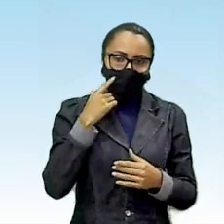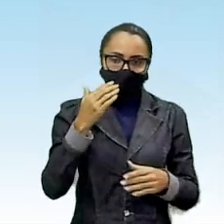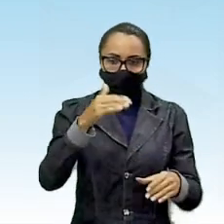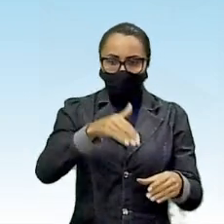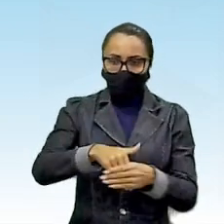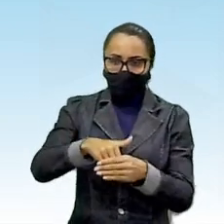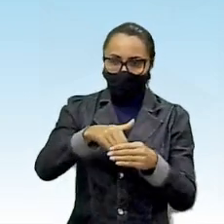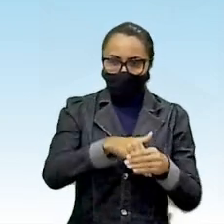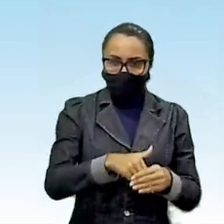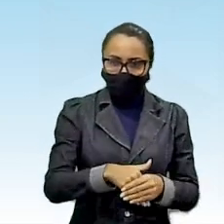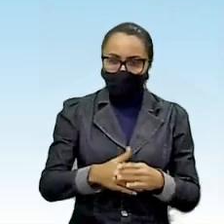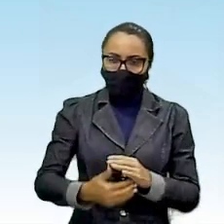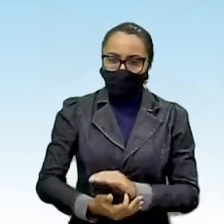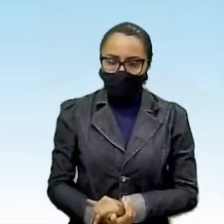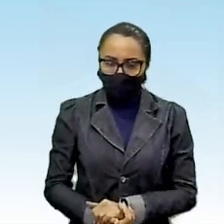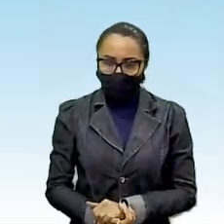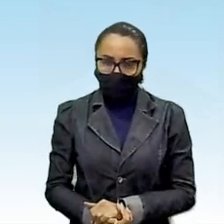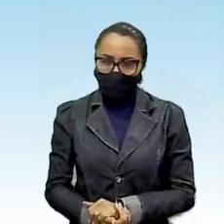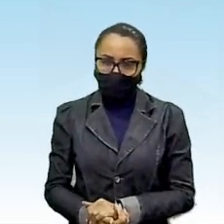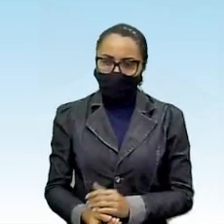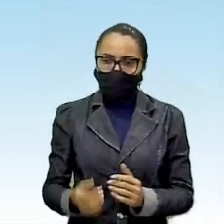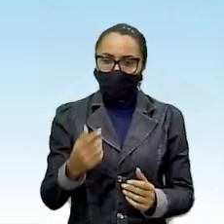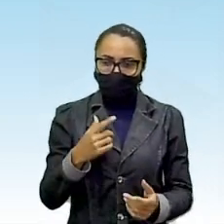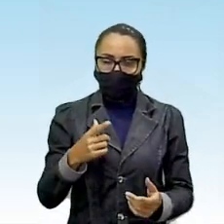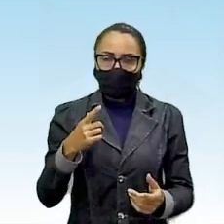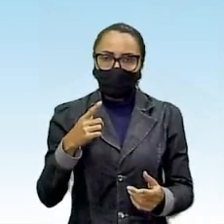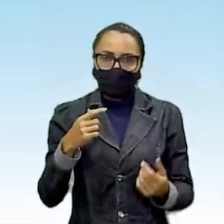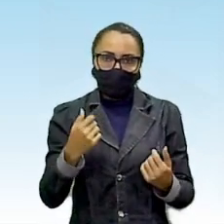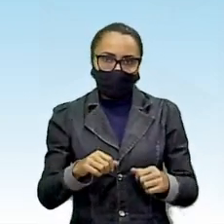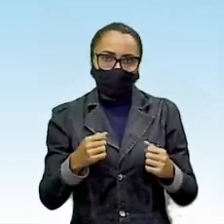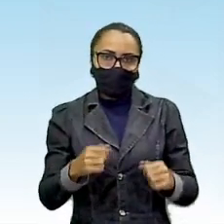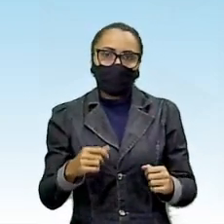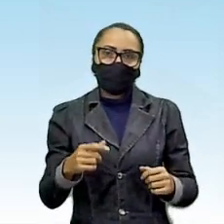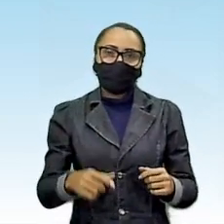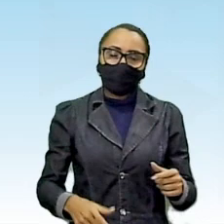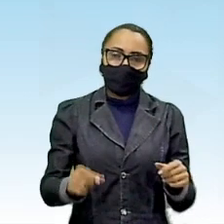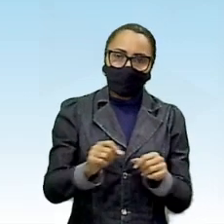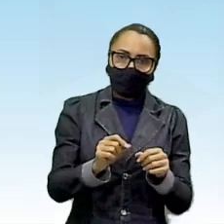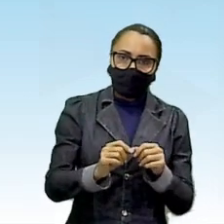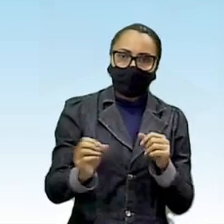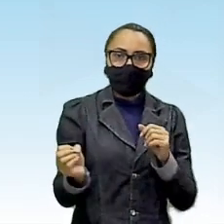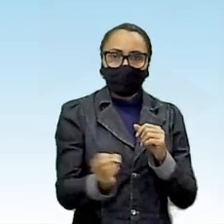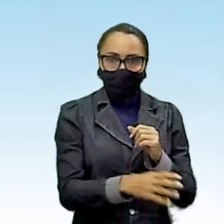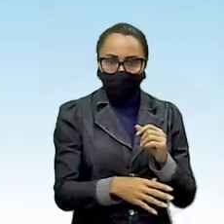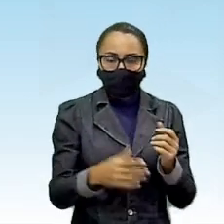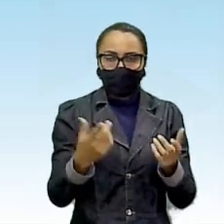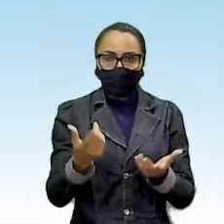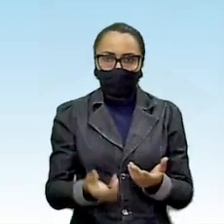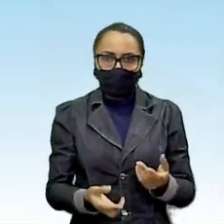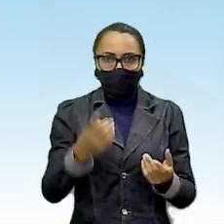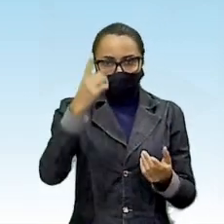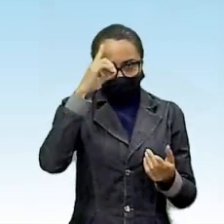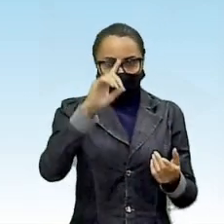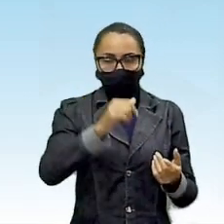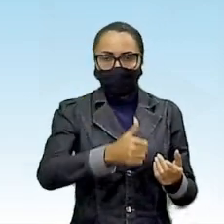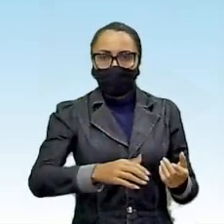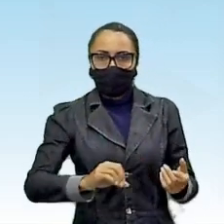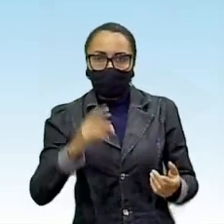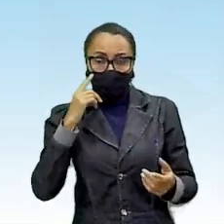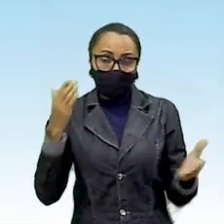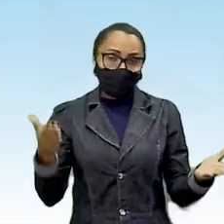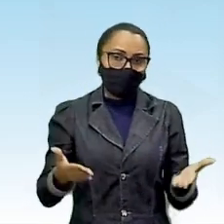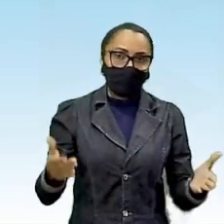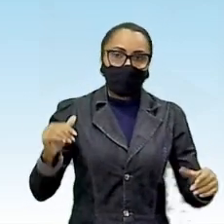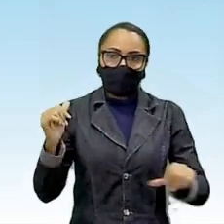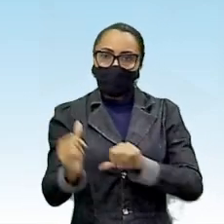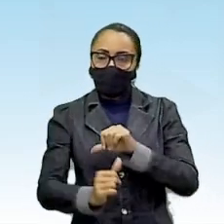eleição, a CIPA ela teria que ser refeita, né, a eleição em até 10 dias. E aí agora mudou tudo,